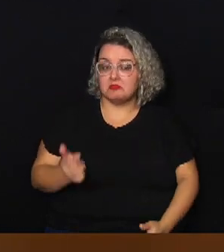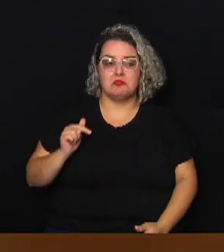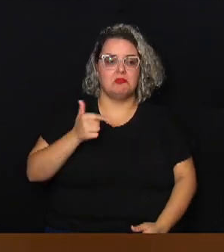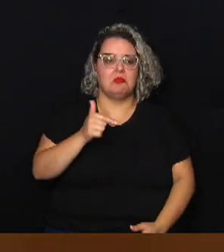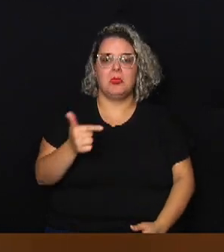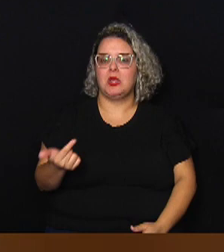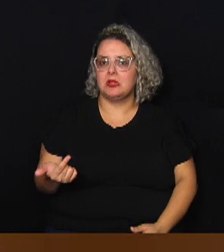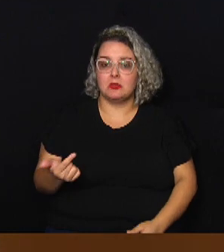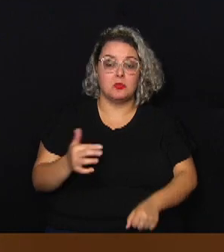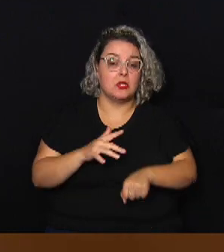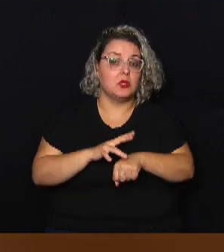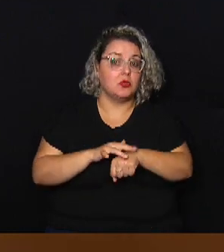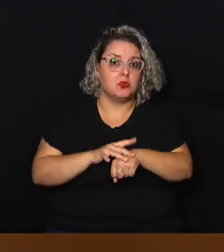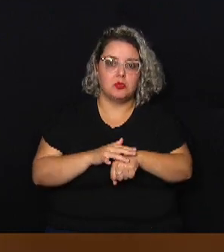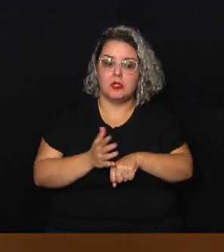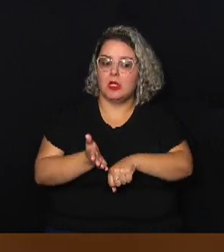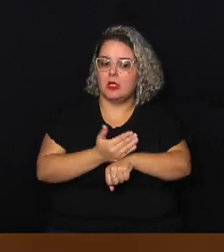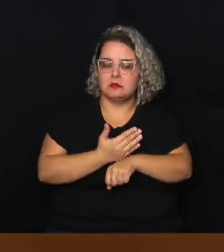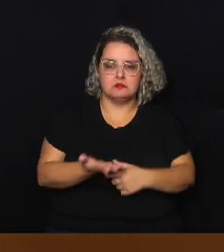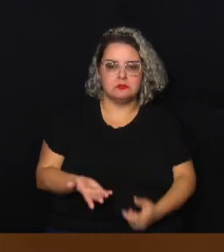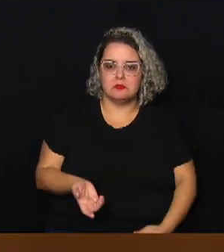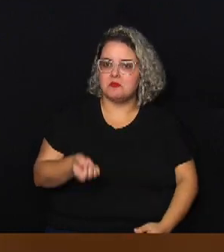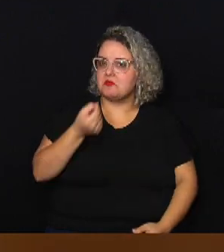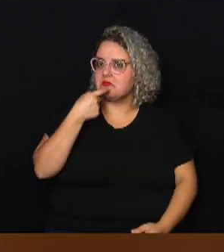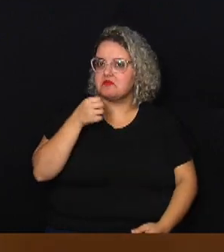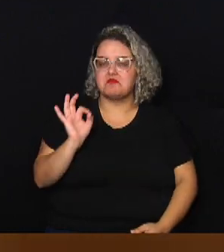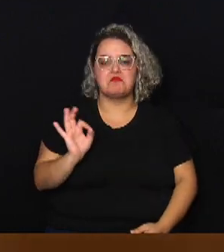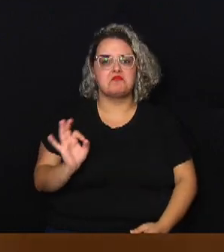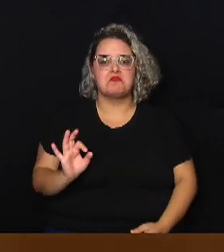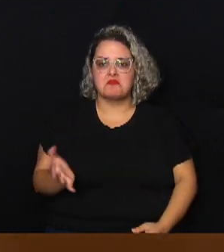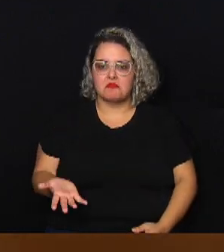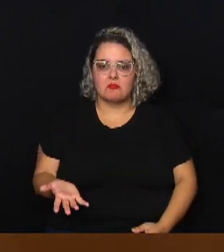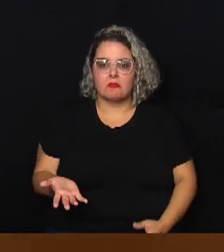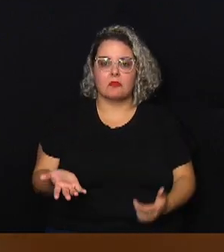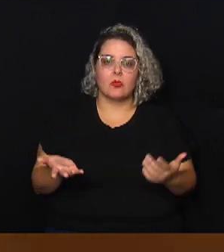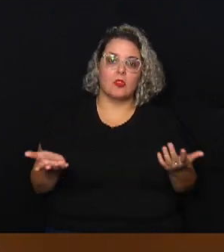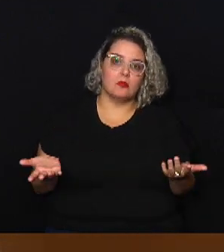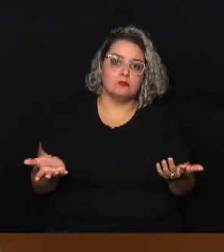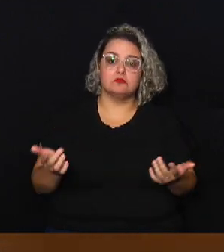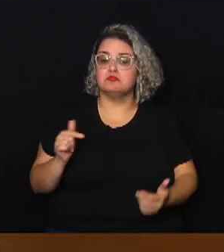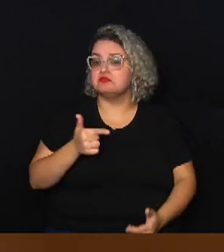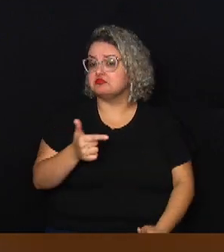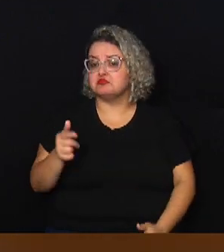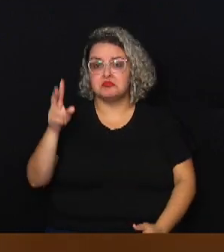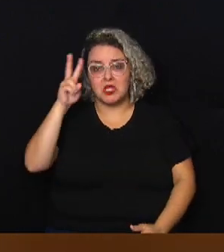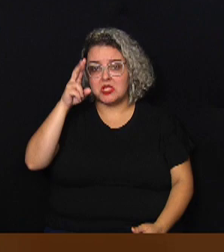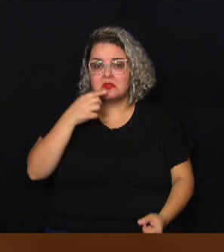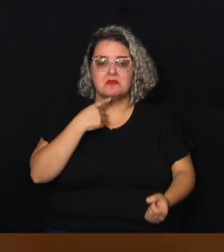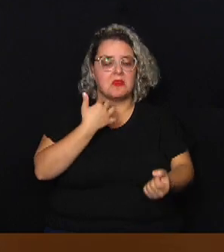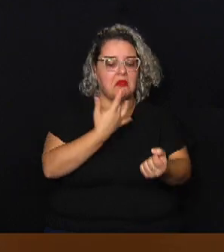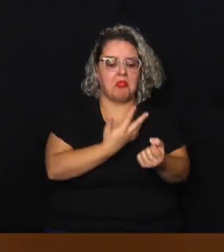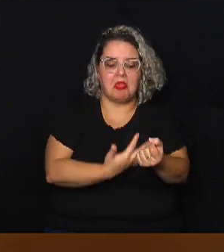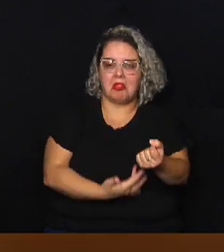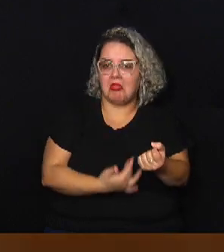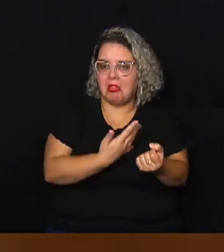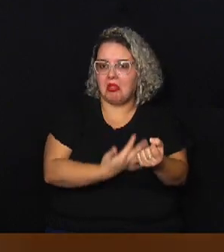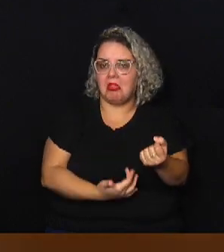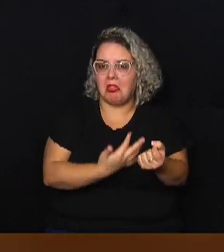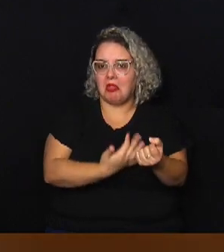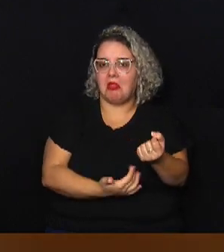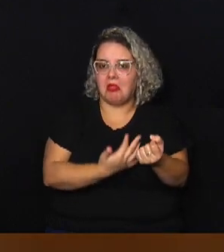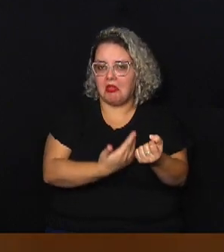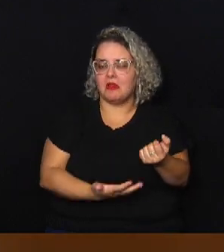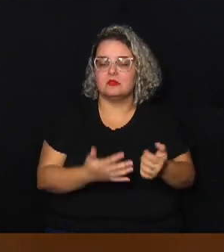tem doenças pré-existentes, não toma nenhum medicamento, não tem história de sangramento, dependendo